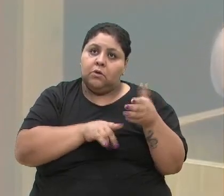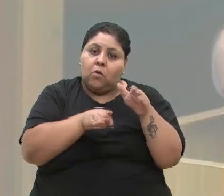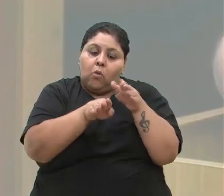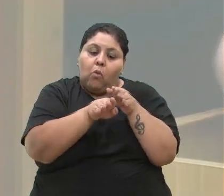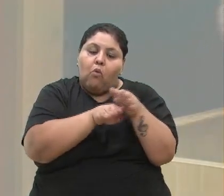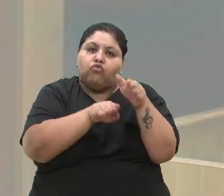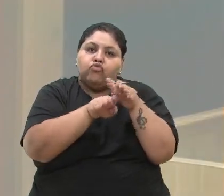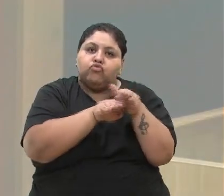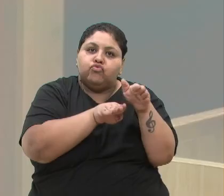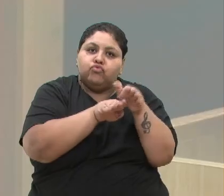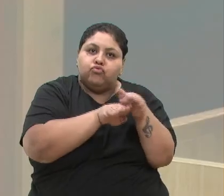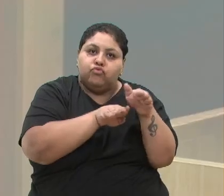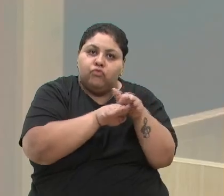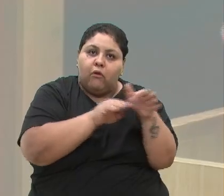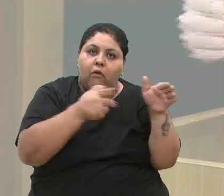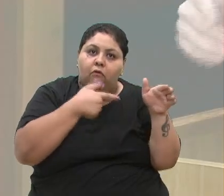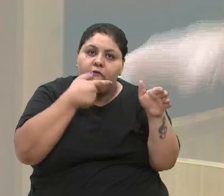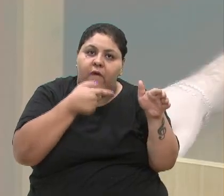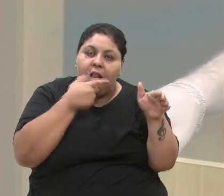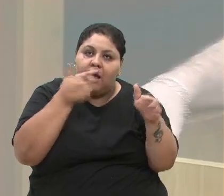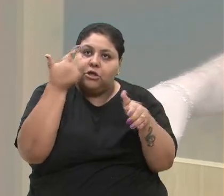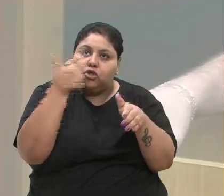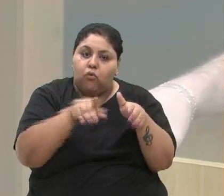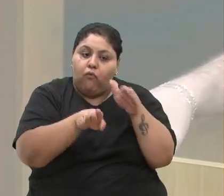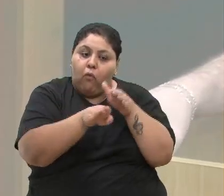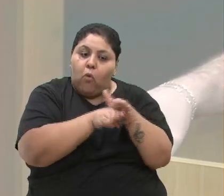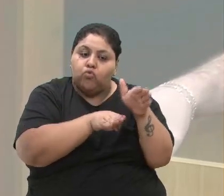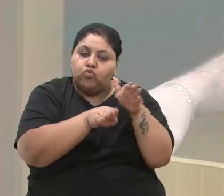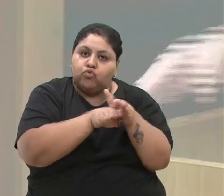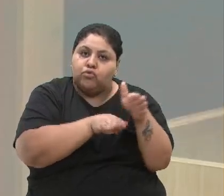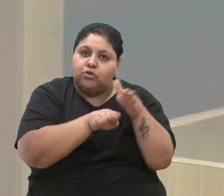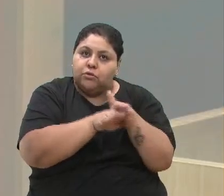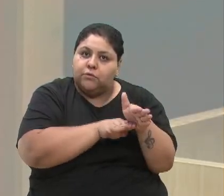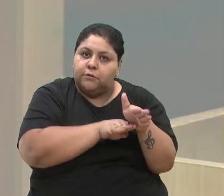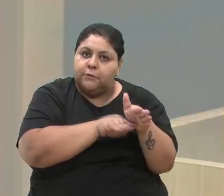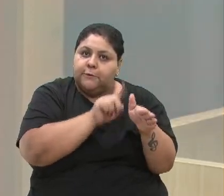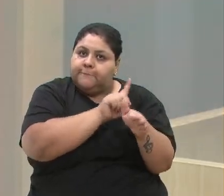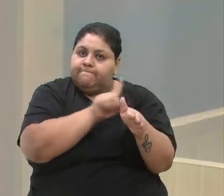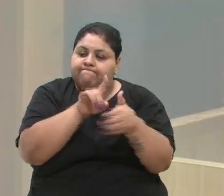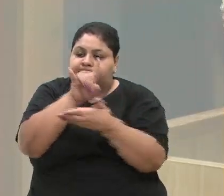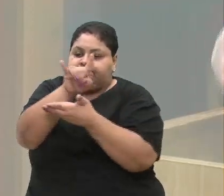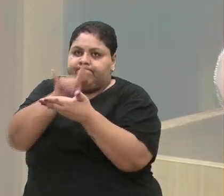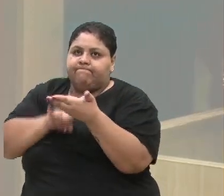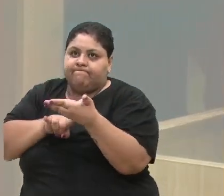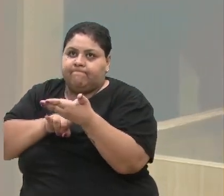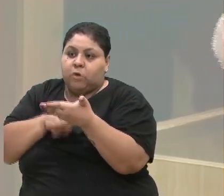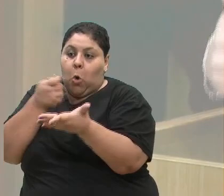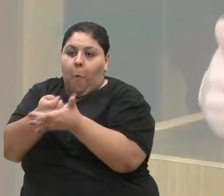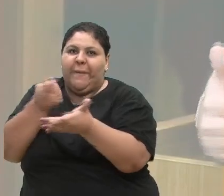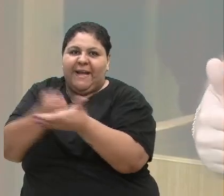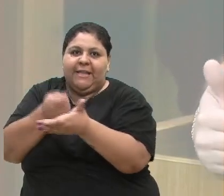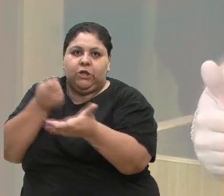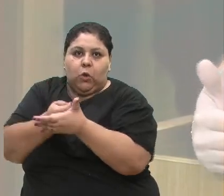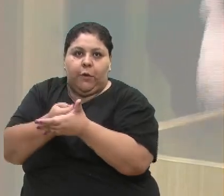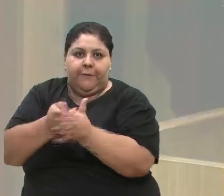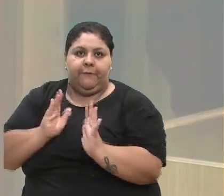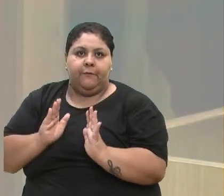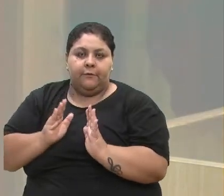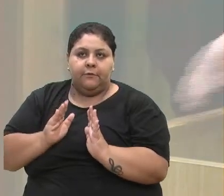consultivo. Vou dizer de novo, consultivo. Não um parecer obrigatório,